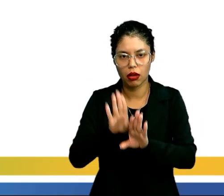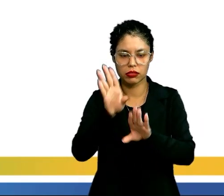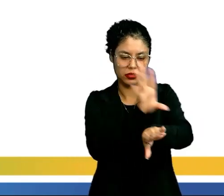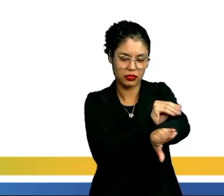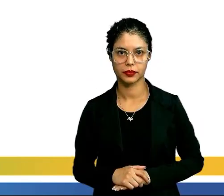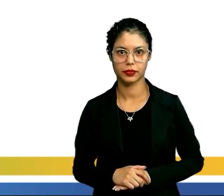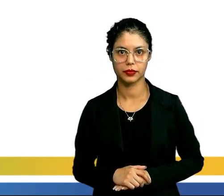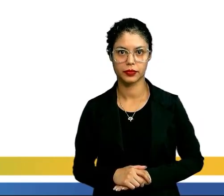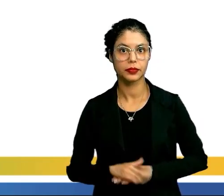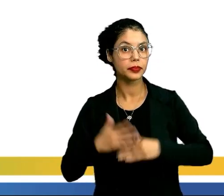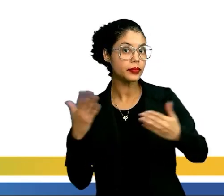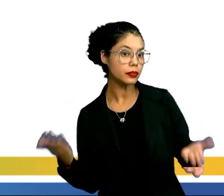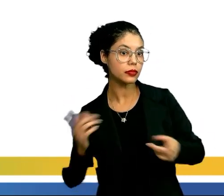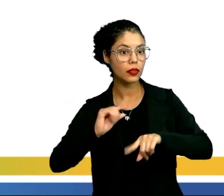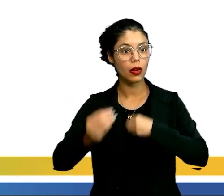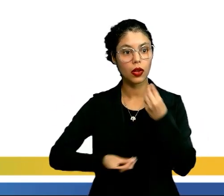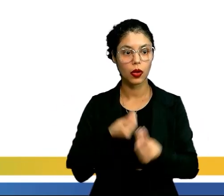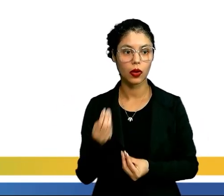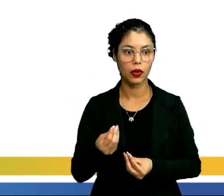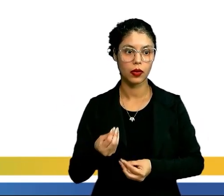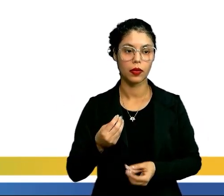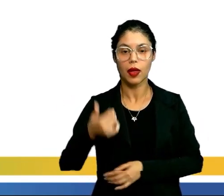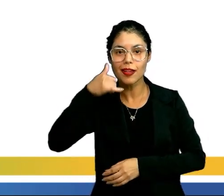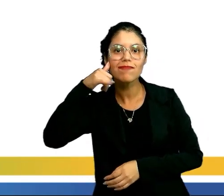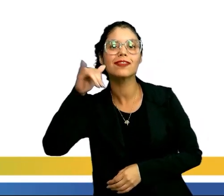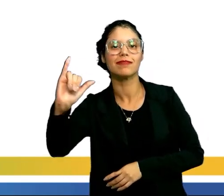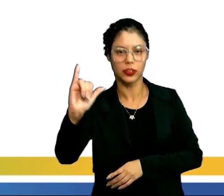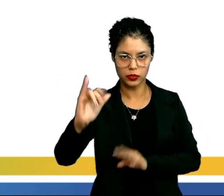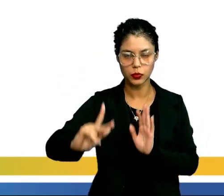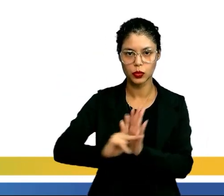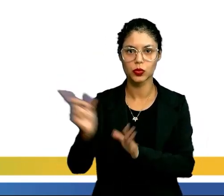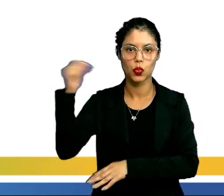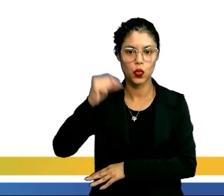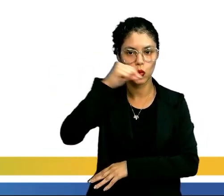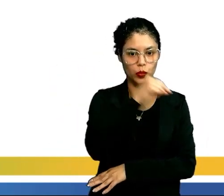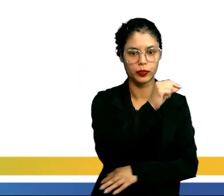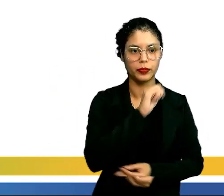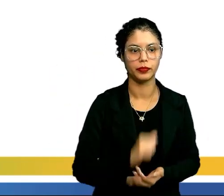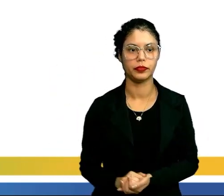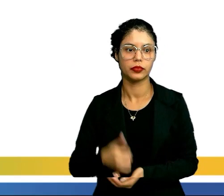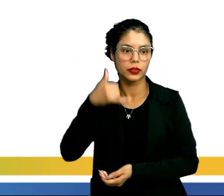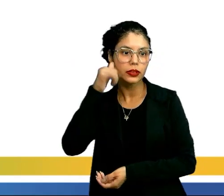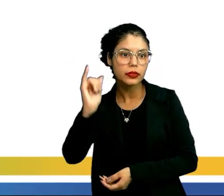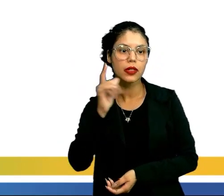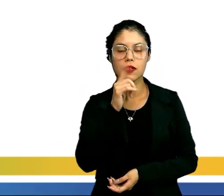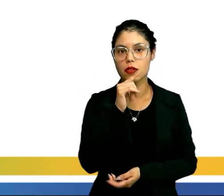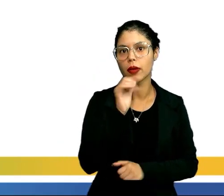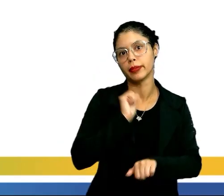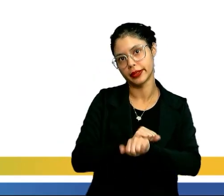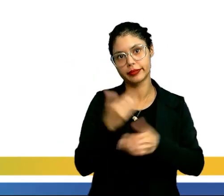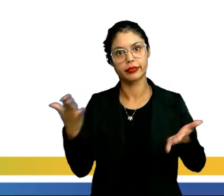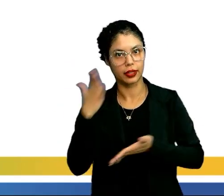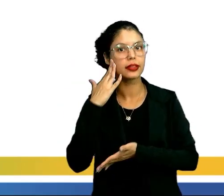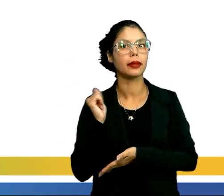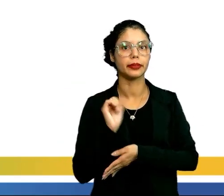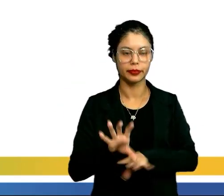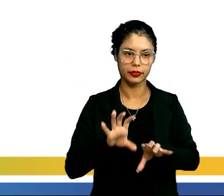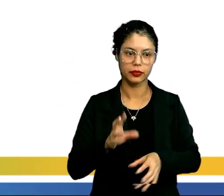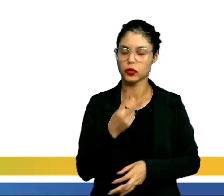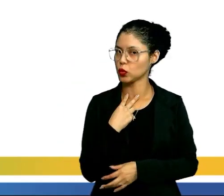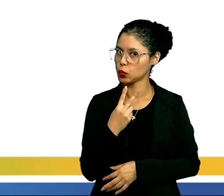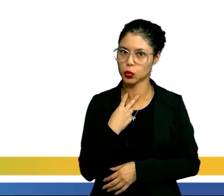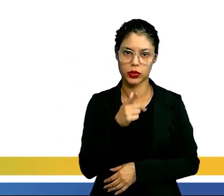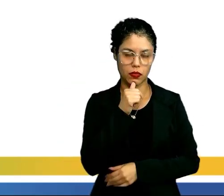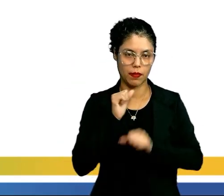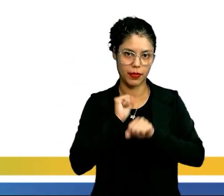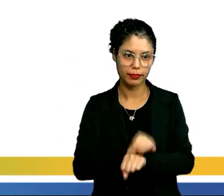na pele. Mas como se prevenir contra a dengue? Evitar água parada, né, gente? Que todo mundo sabe disso, que não pode